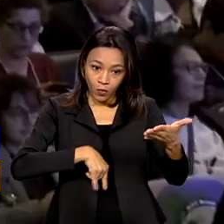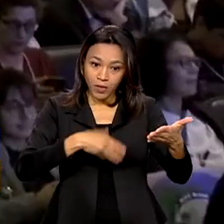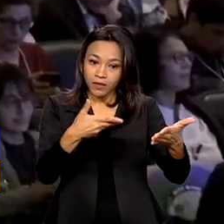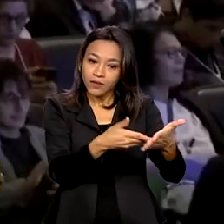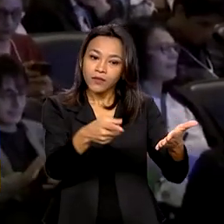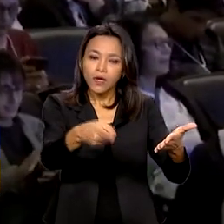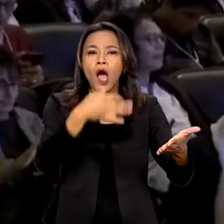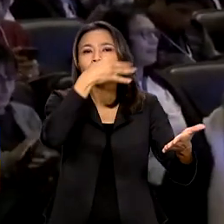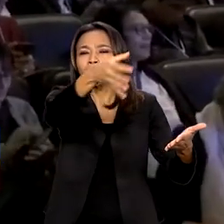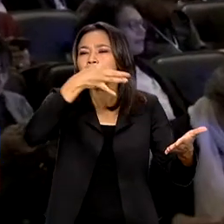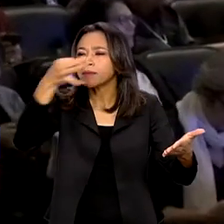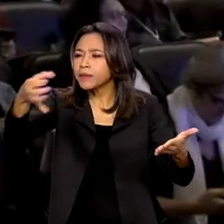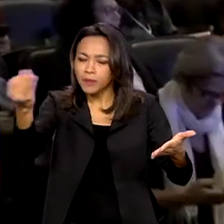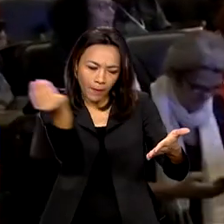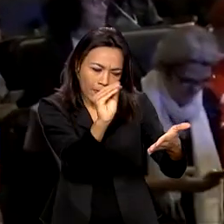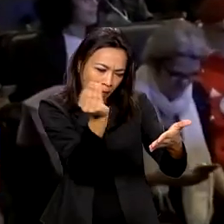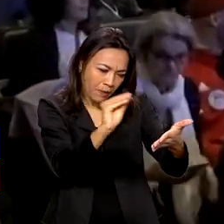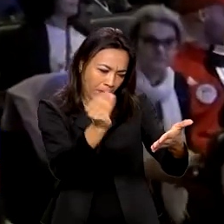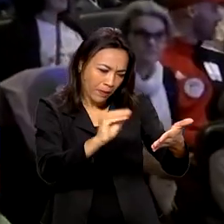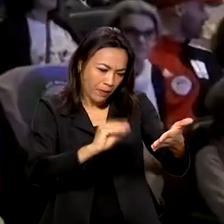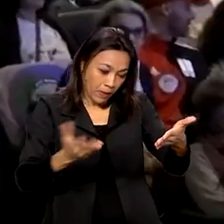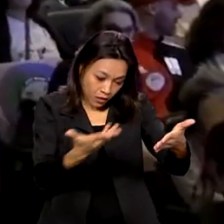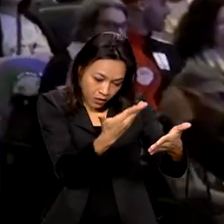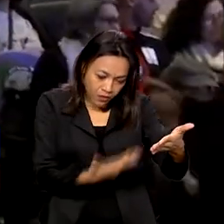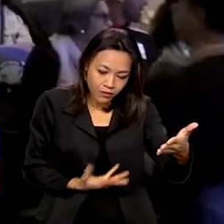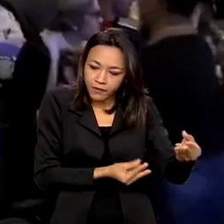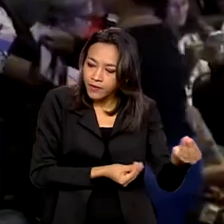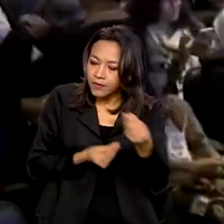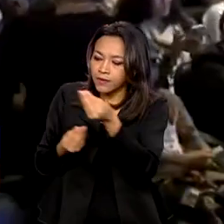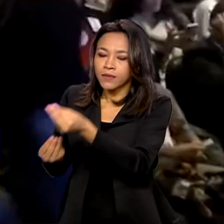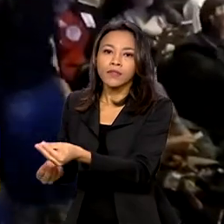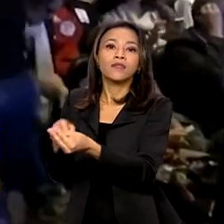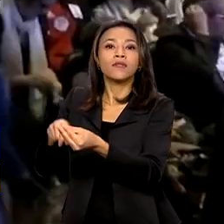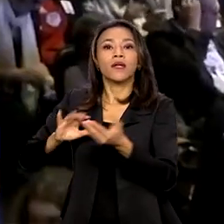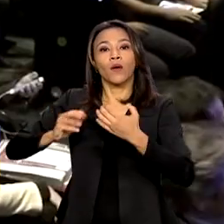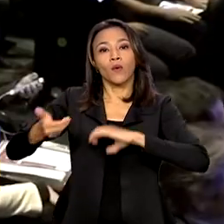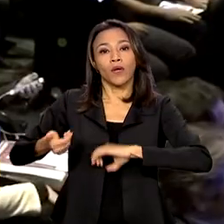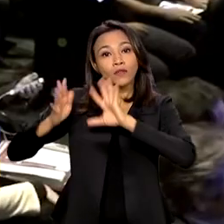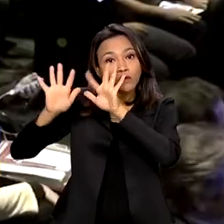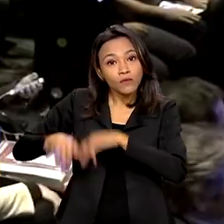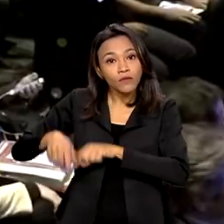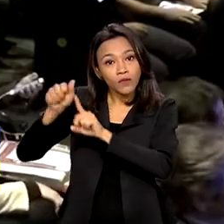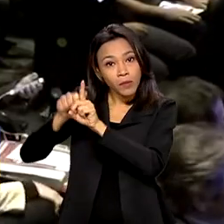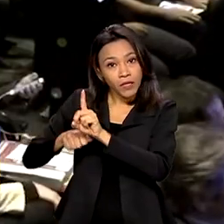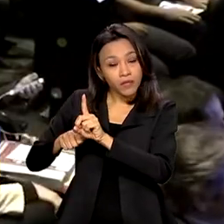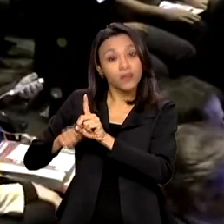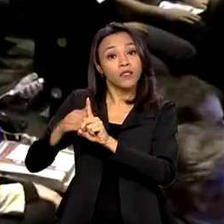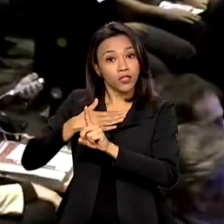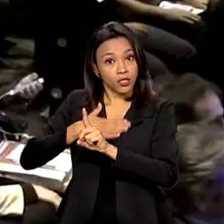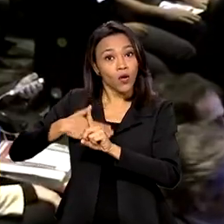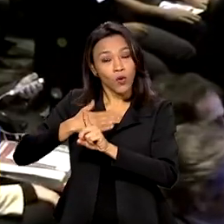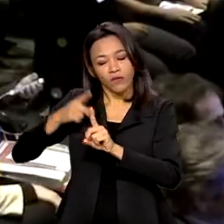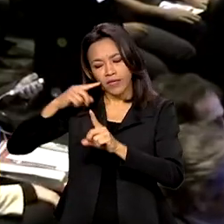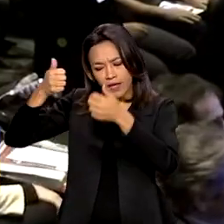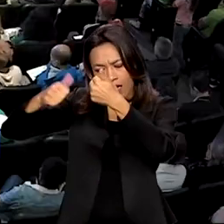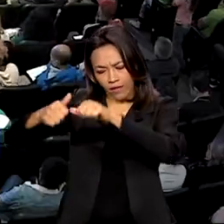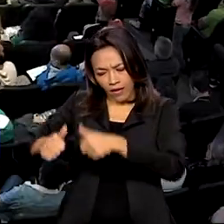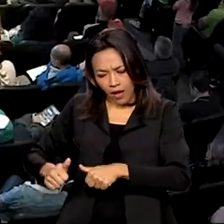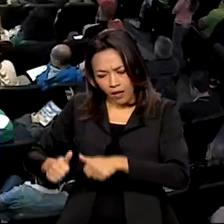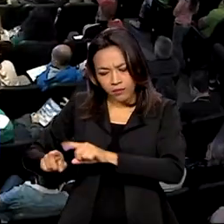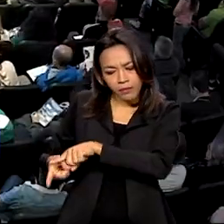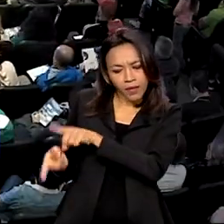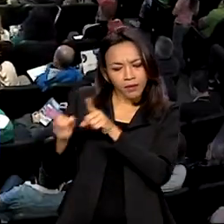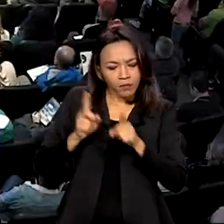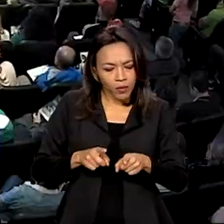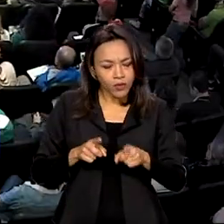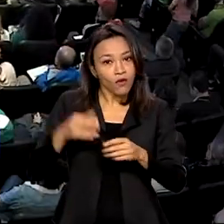da participação social no PPA, será entregue ao Congresso Nacional no fim de agosto, para ser avaliado, votado e seguir para a